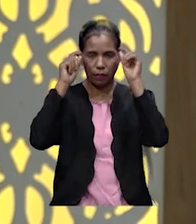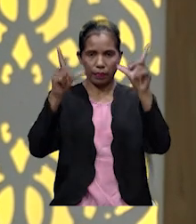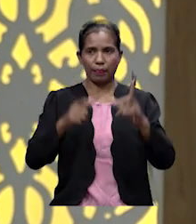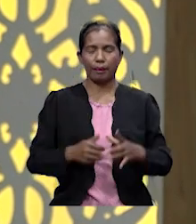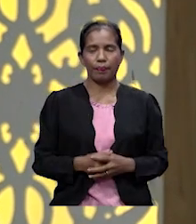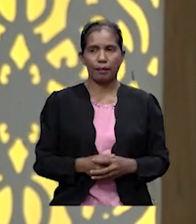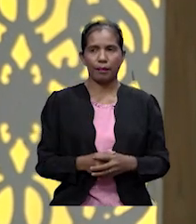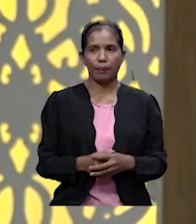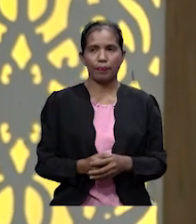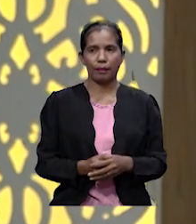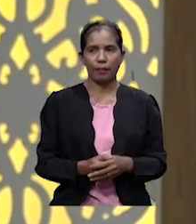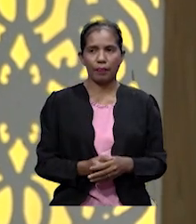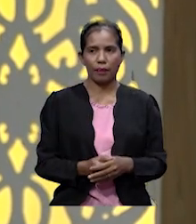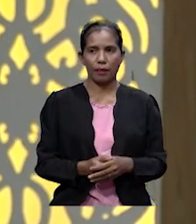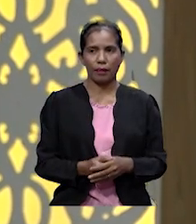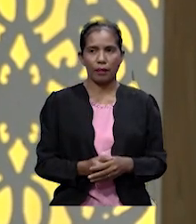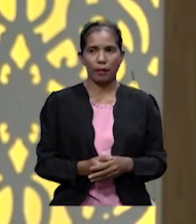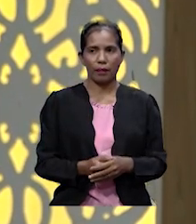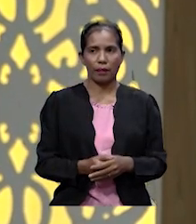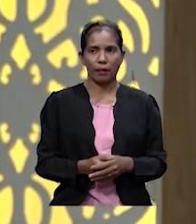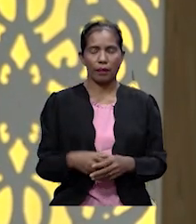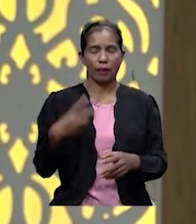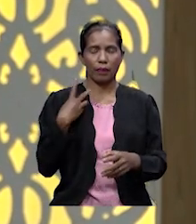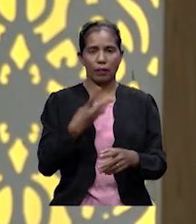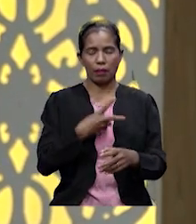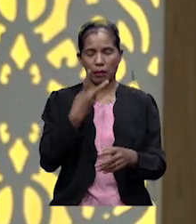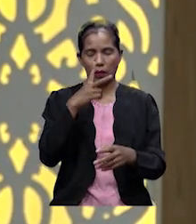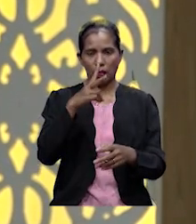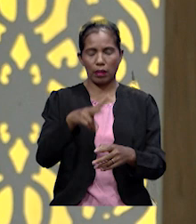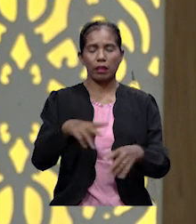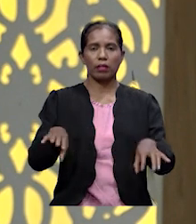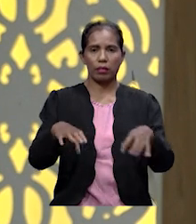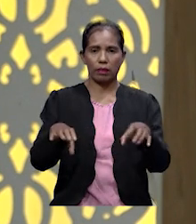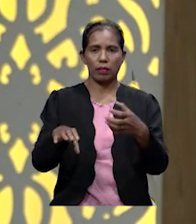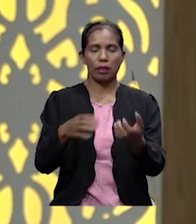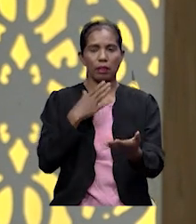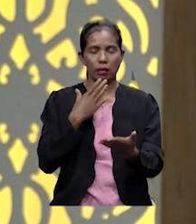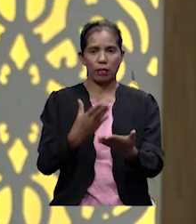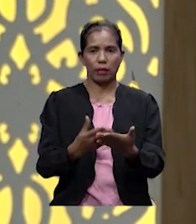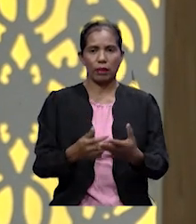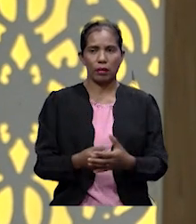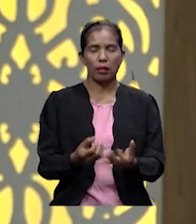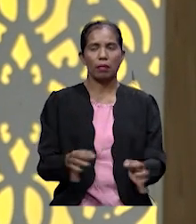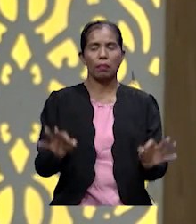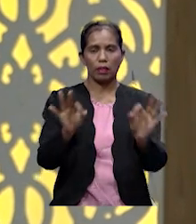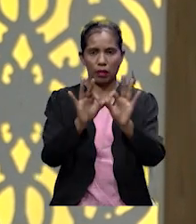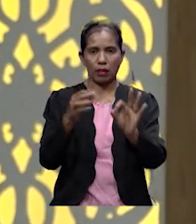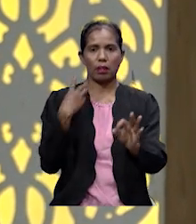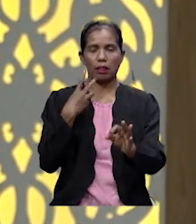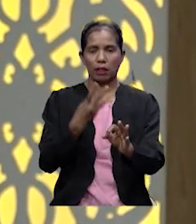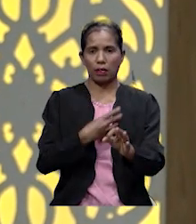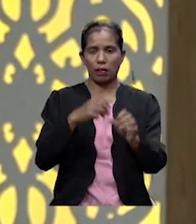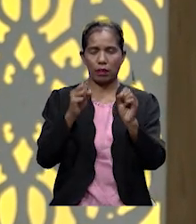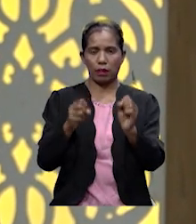Mas as efemérides não devem vistas apenas como ocasião para festejar. É importante que sejam também vistas